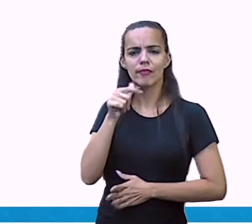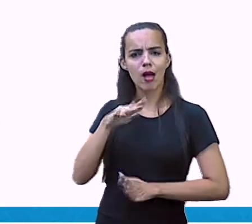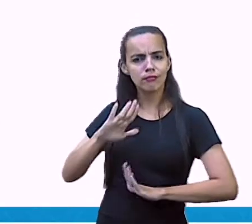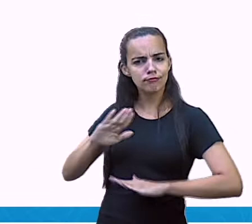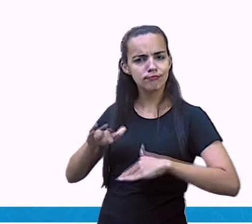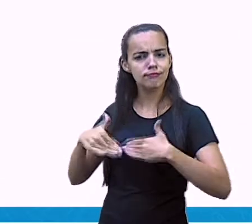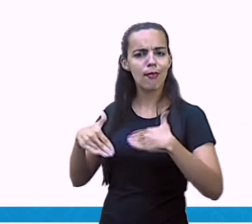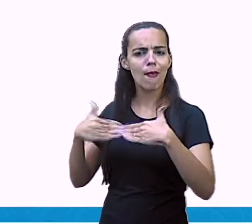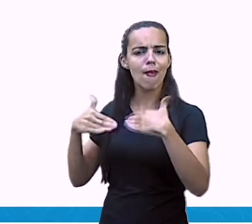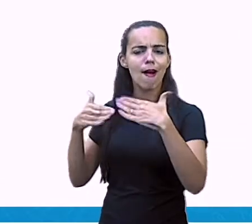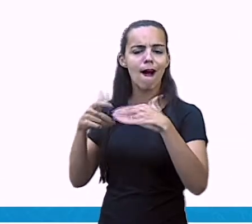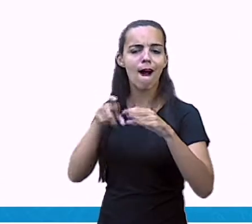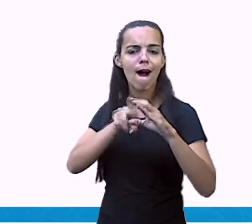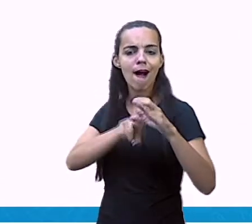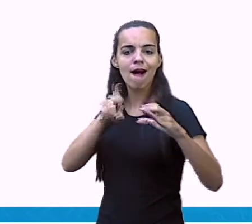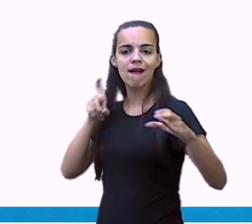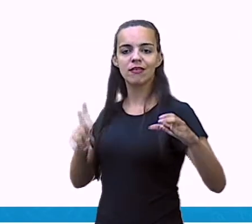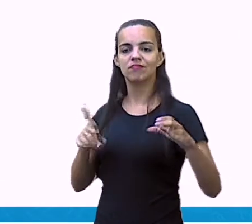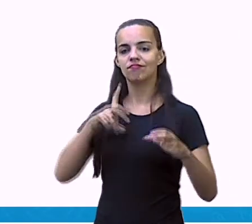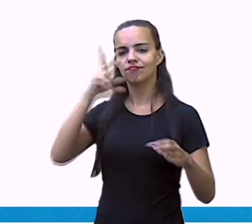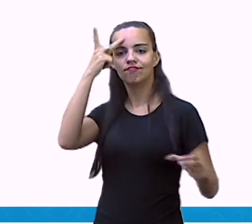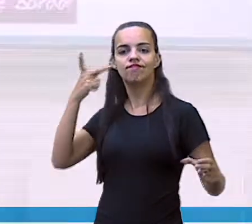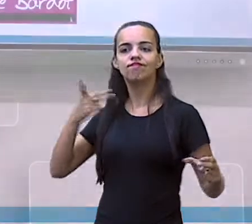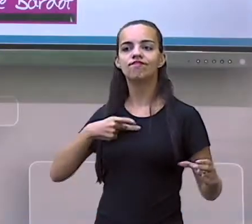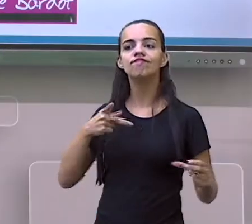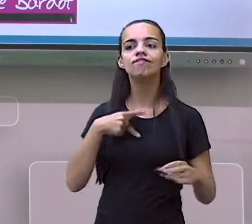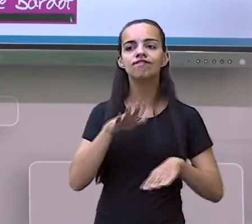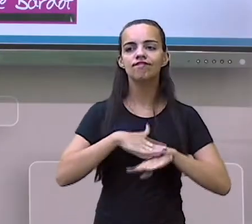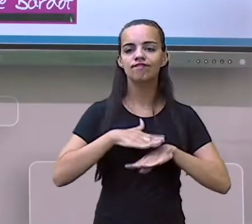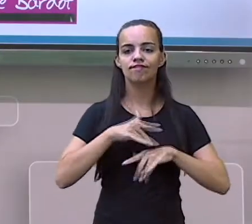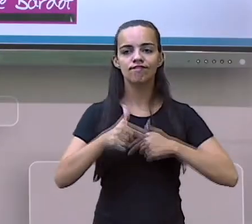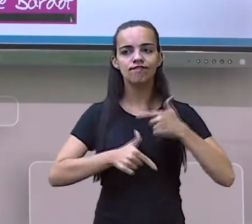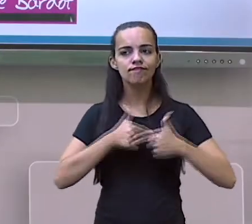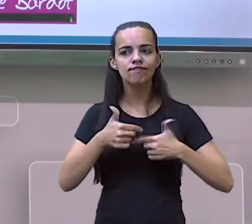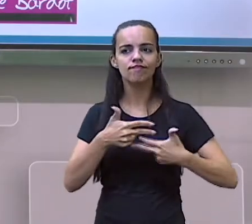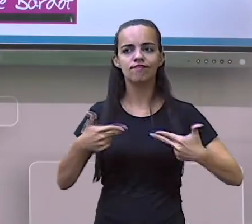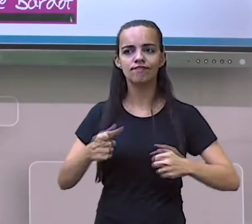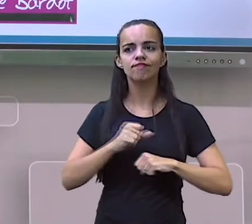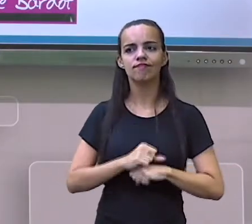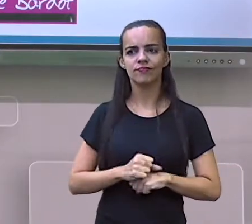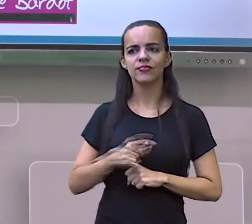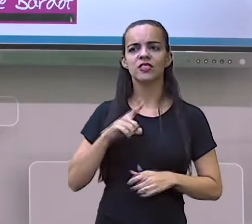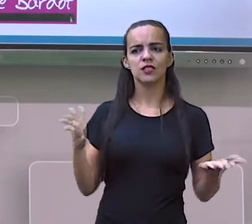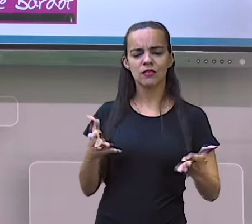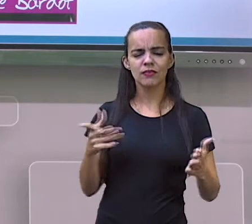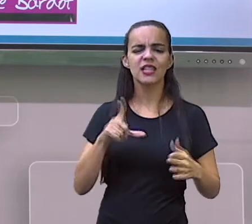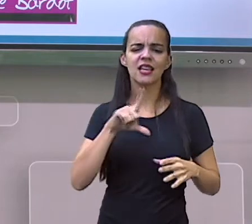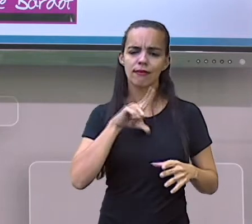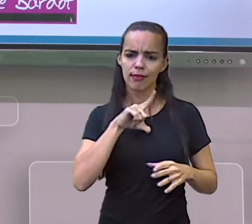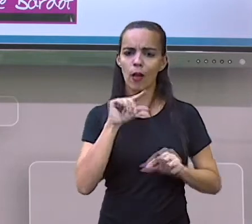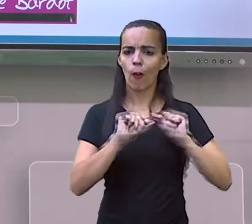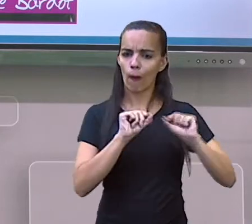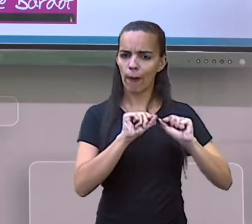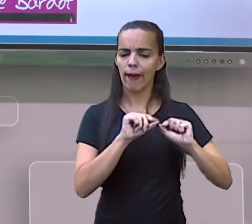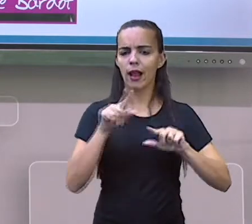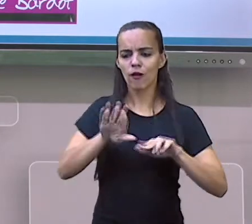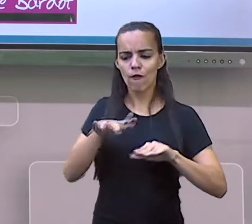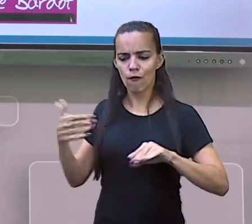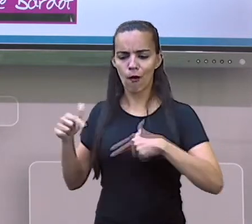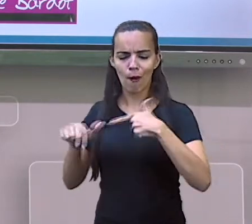mais independente, mas além de bela e bem cuidada, ela ainda acumula a função de dona de